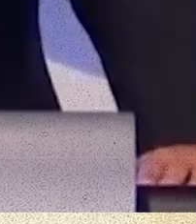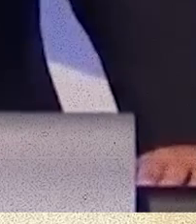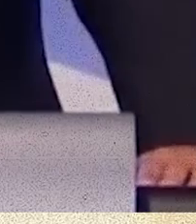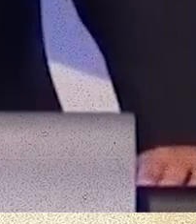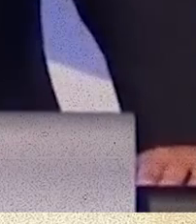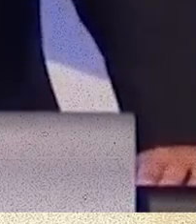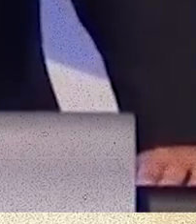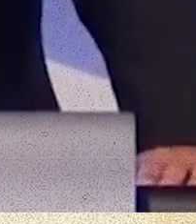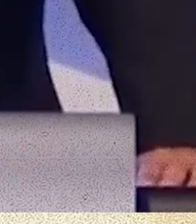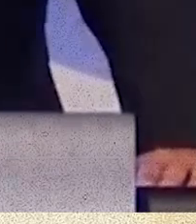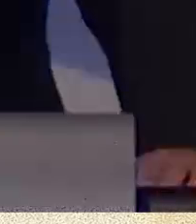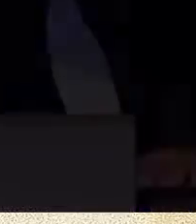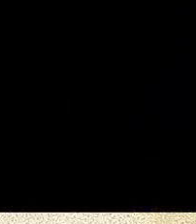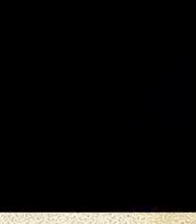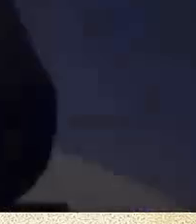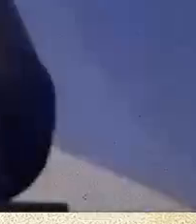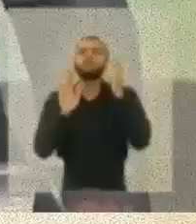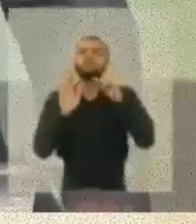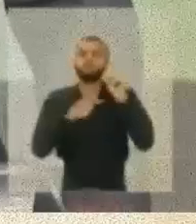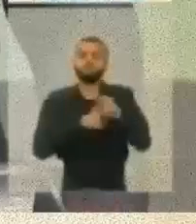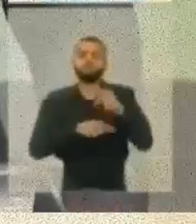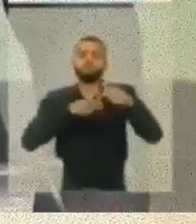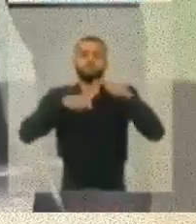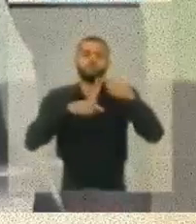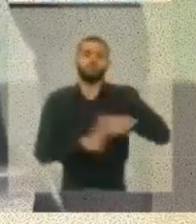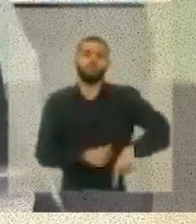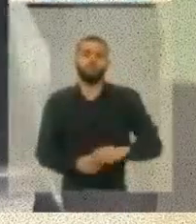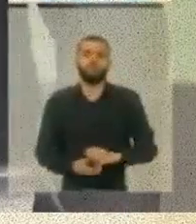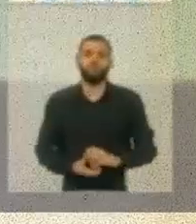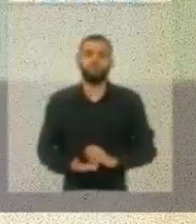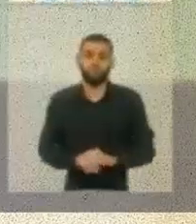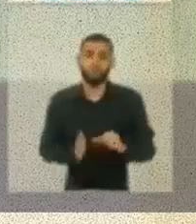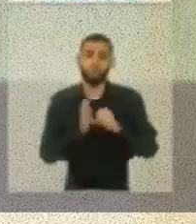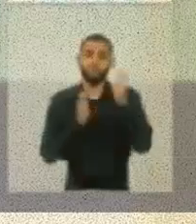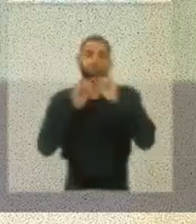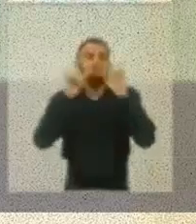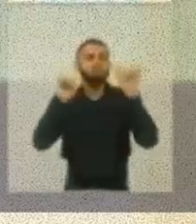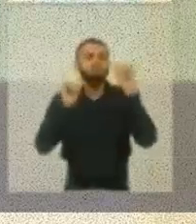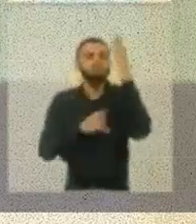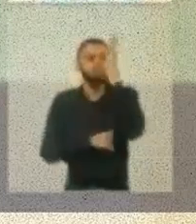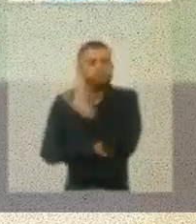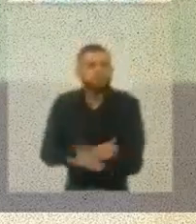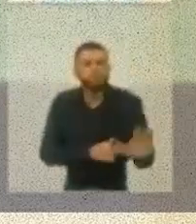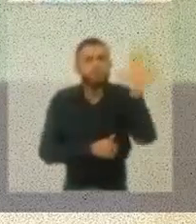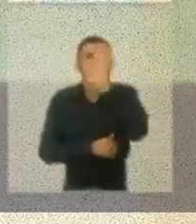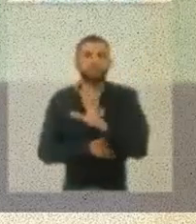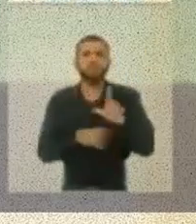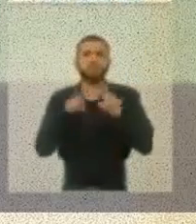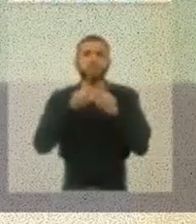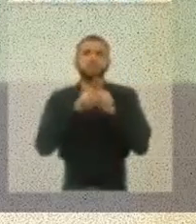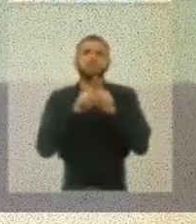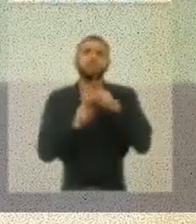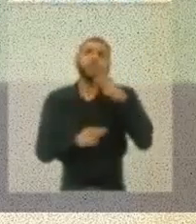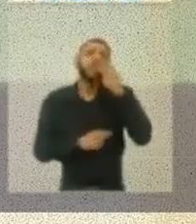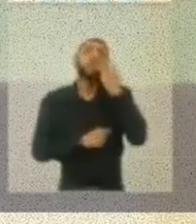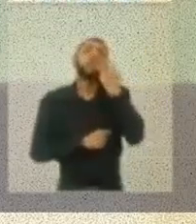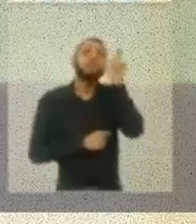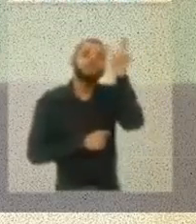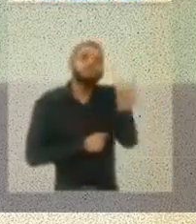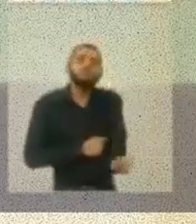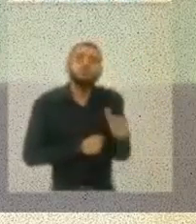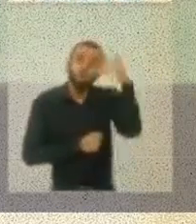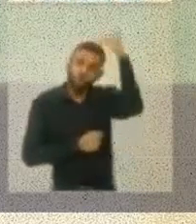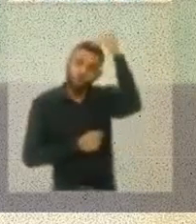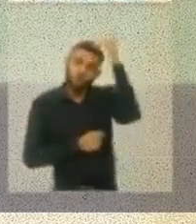aí as mulheres brasileiras nos outros todas todas primeiro eu quero dizer a nação brasileira e de identificar os culpados e